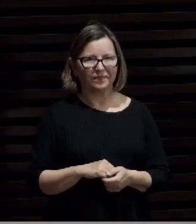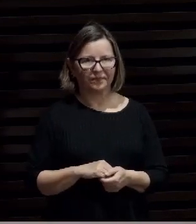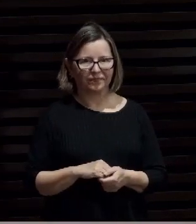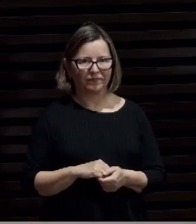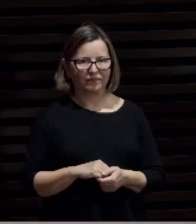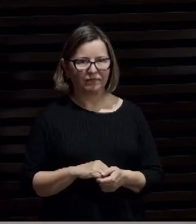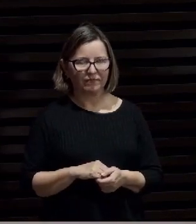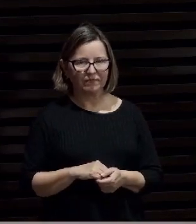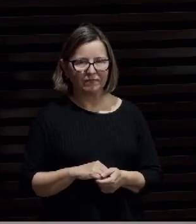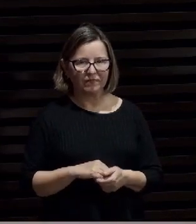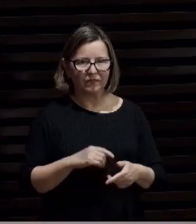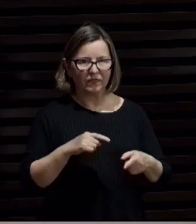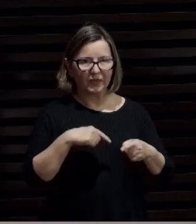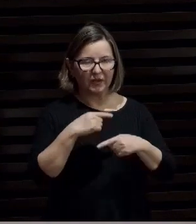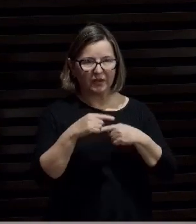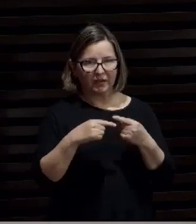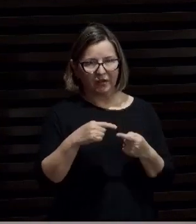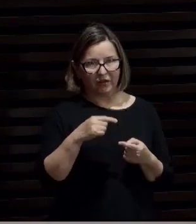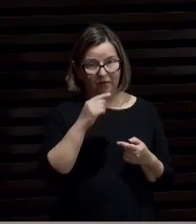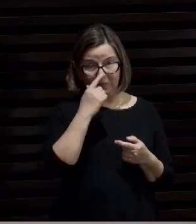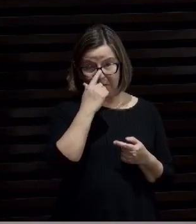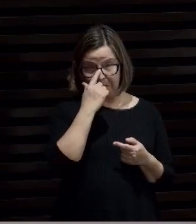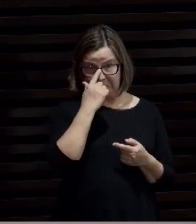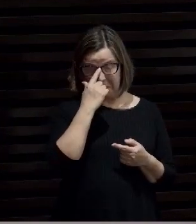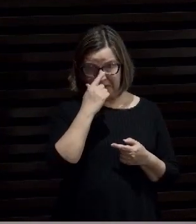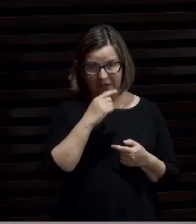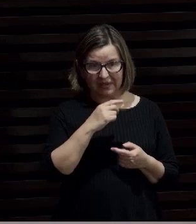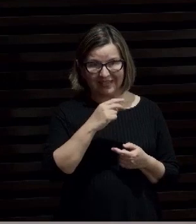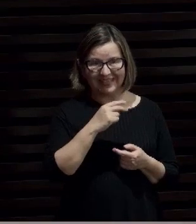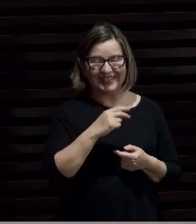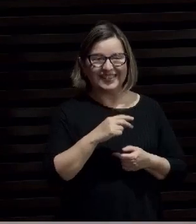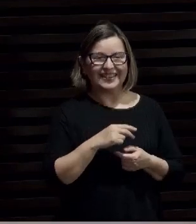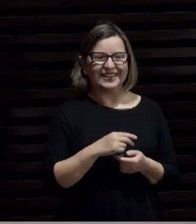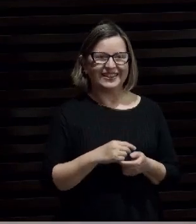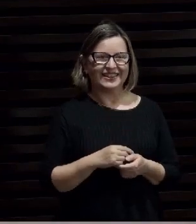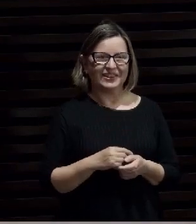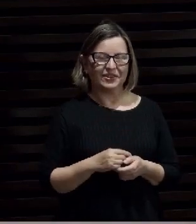E depois vocês vão ler, meus amados, não é para hoje, mas Nicodemos creu no Senhor.